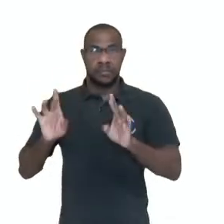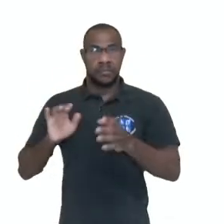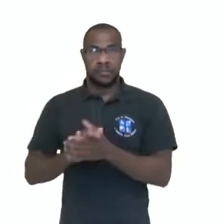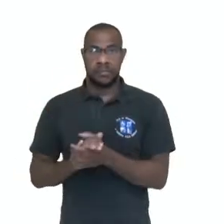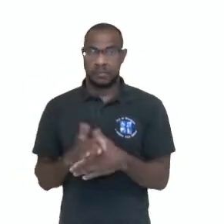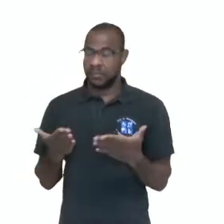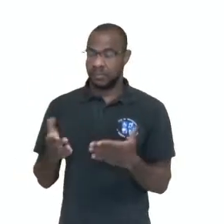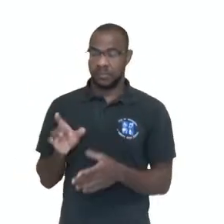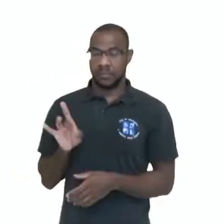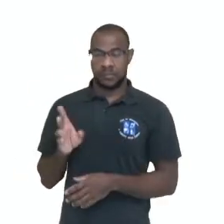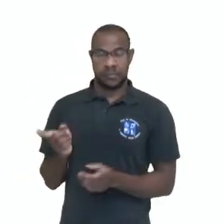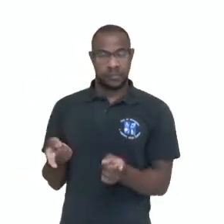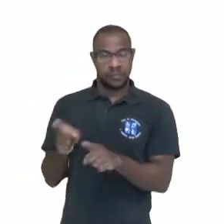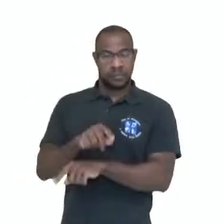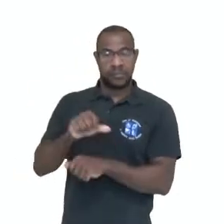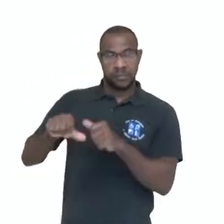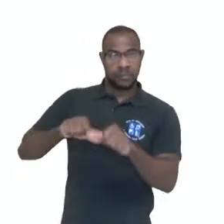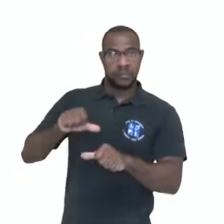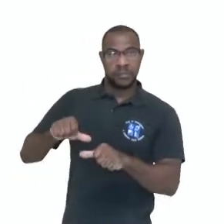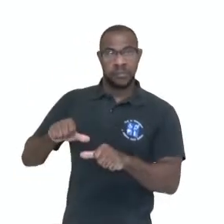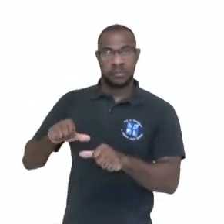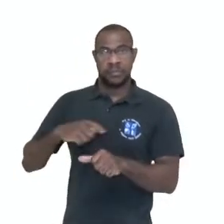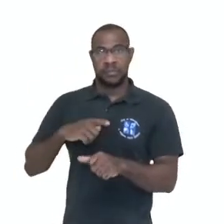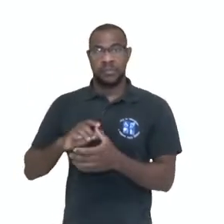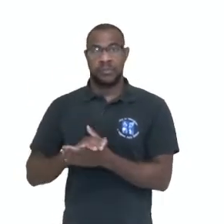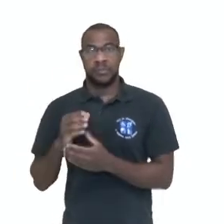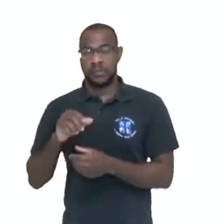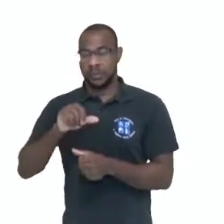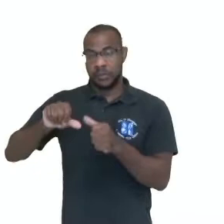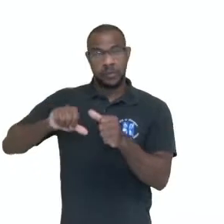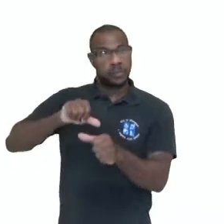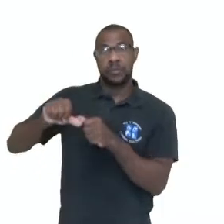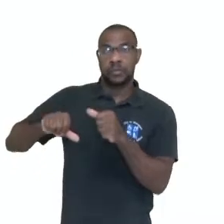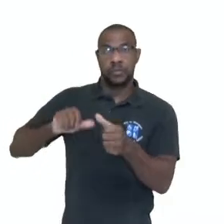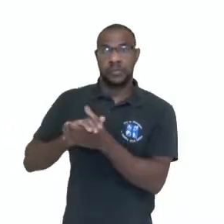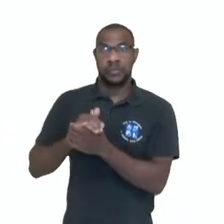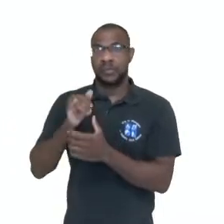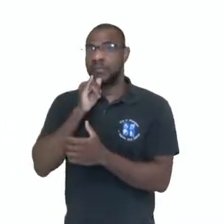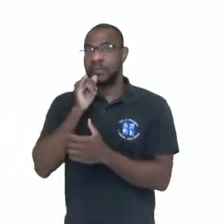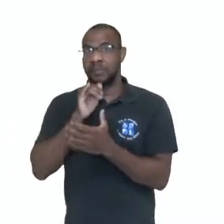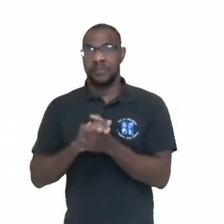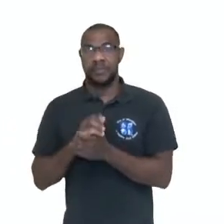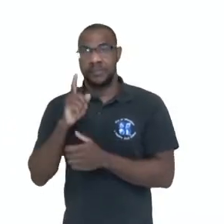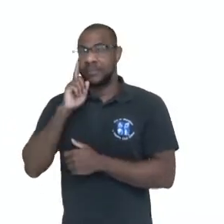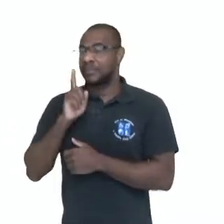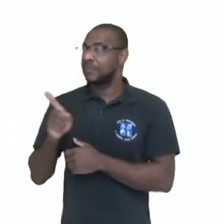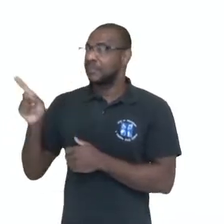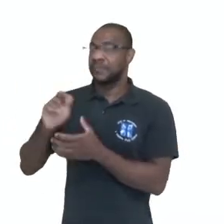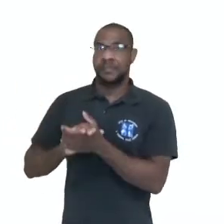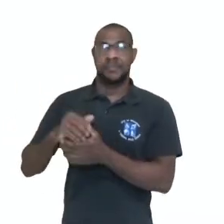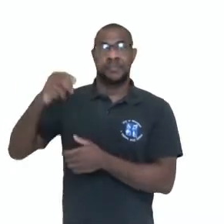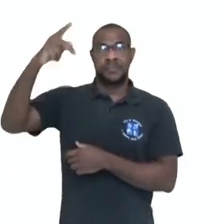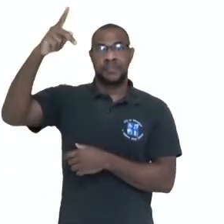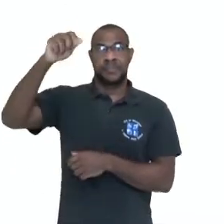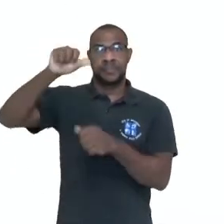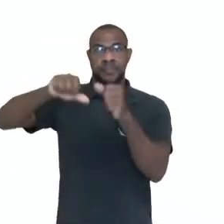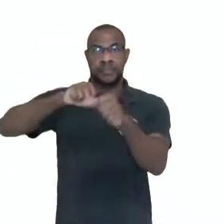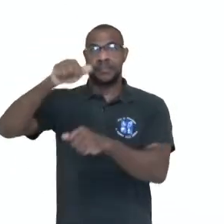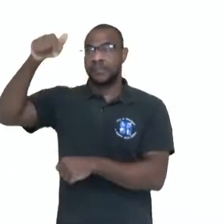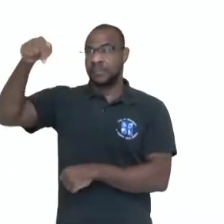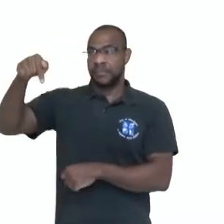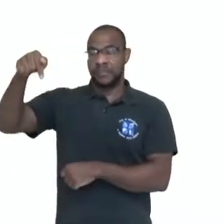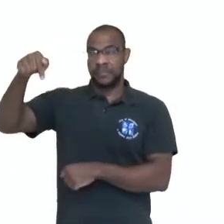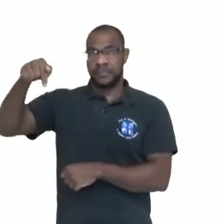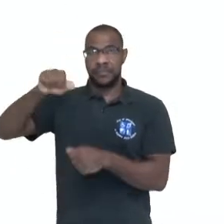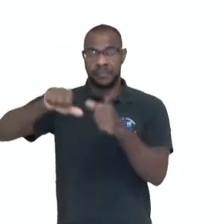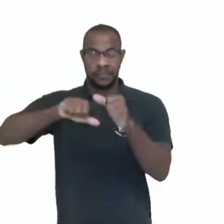professora, eu só troquei. Não, você mudou a coordenada, ó. O ponto P que estava nessa posição mudou para a outra